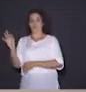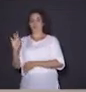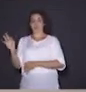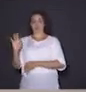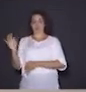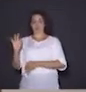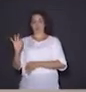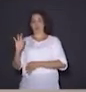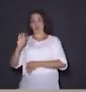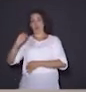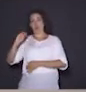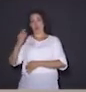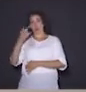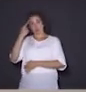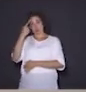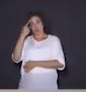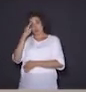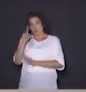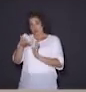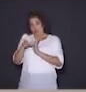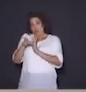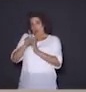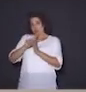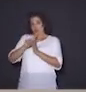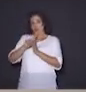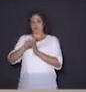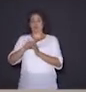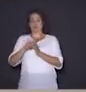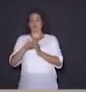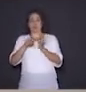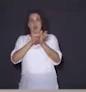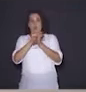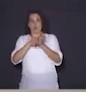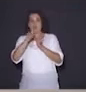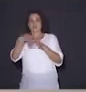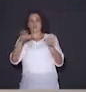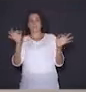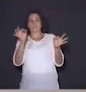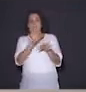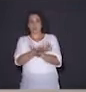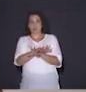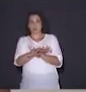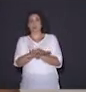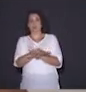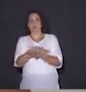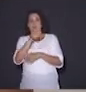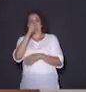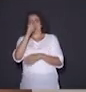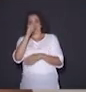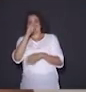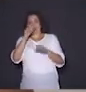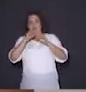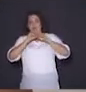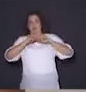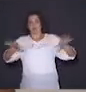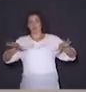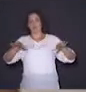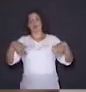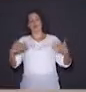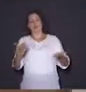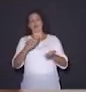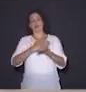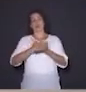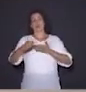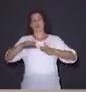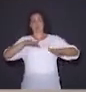ou avisado um dia antes praticamente com a consulta já pronta para sair no diário oficial a partir disso iniciou uma grande mobilização para